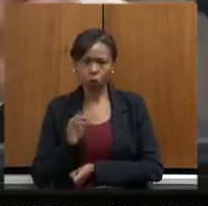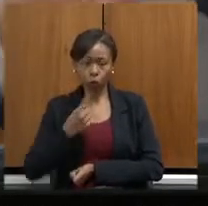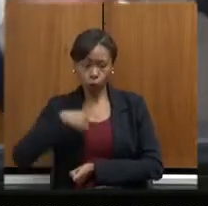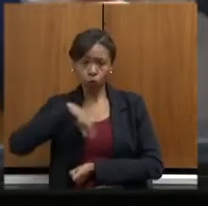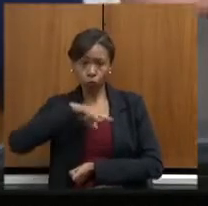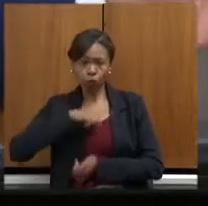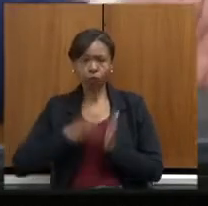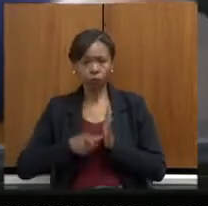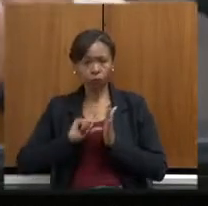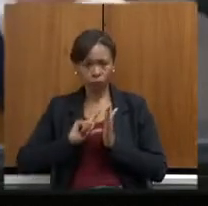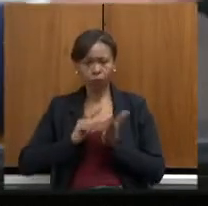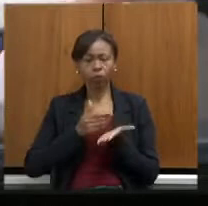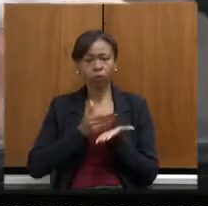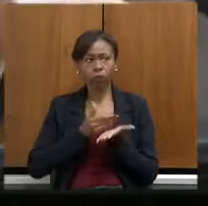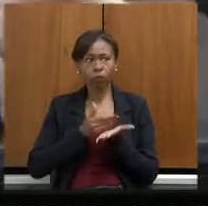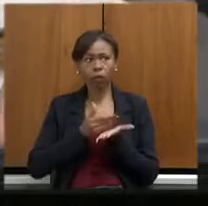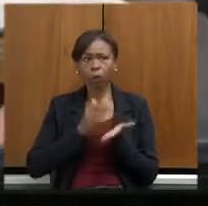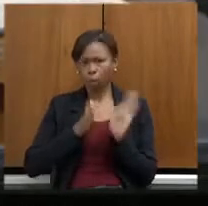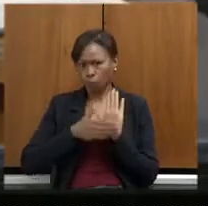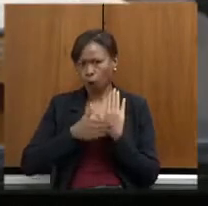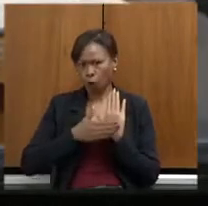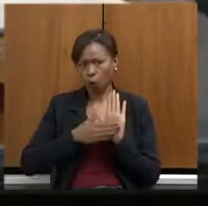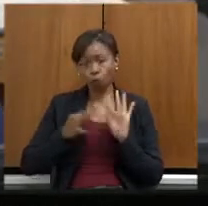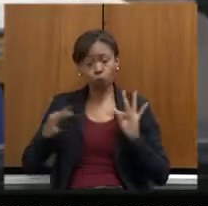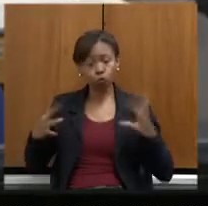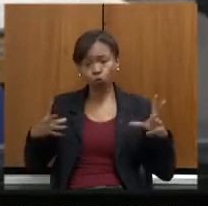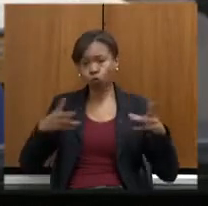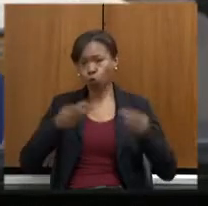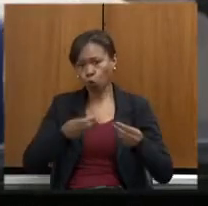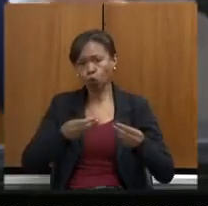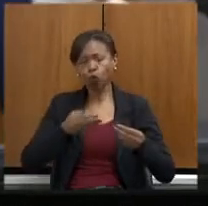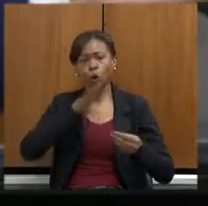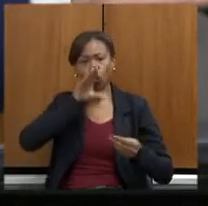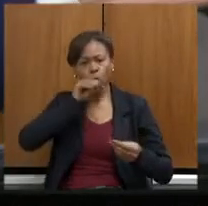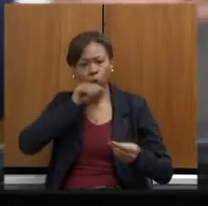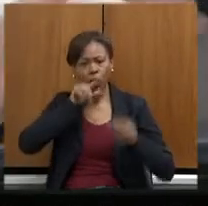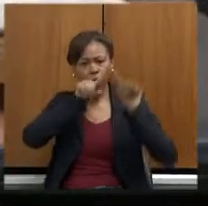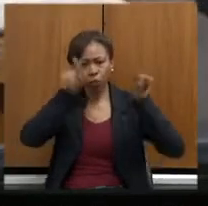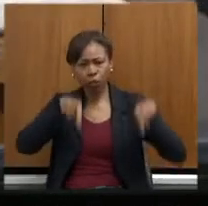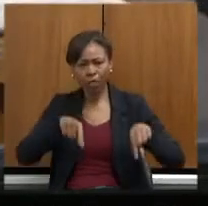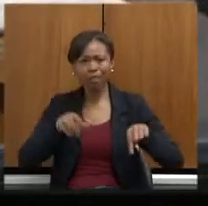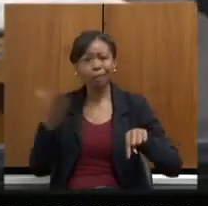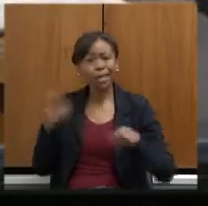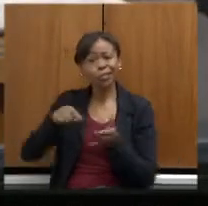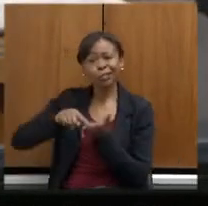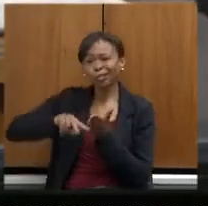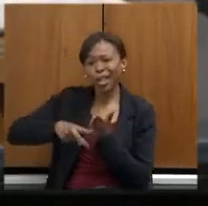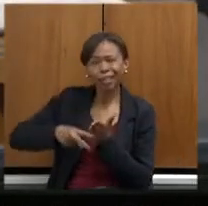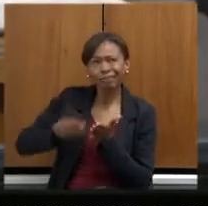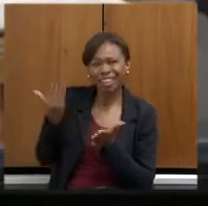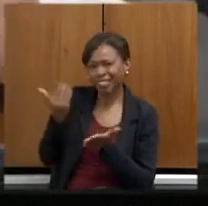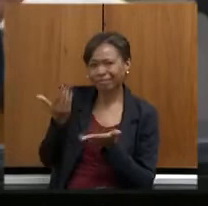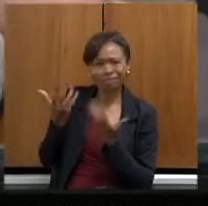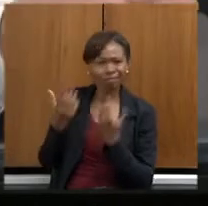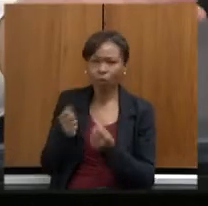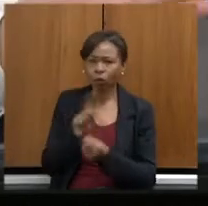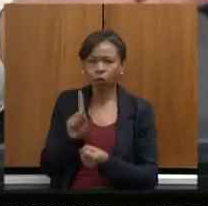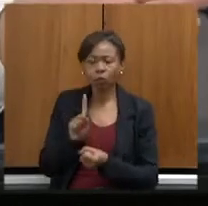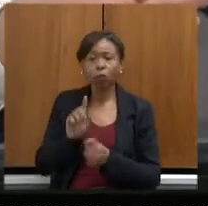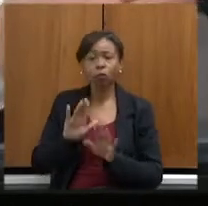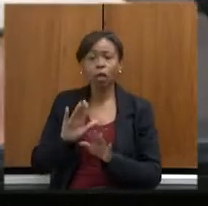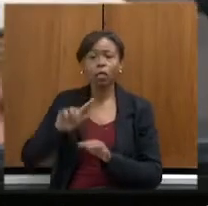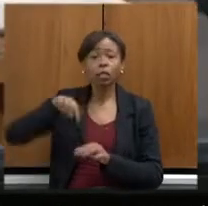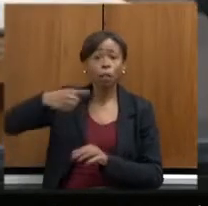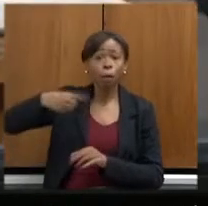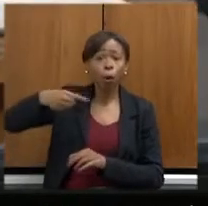gente tinha inicialmente proposto para todo o funcionalismo sindicato na época não não aceitou né E mesmo depois